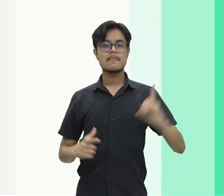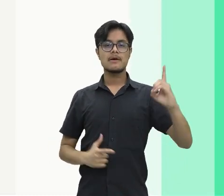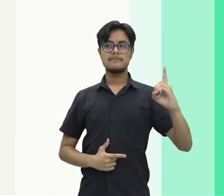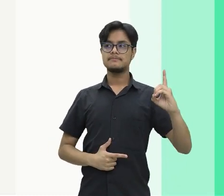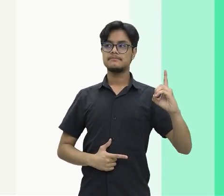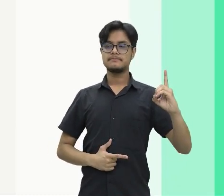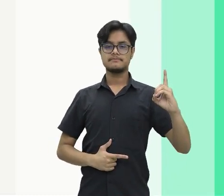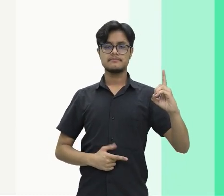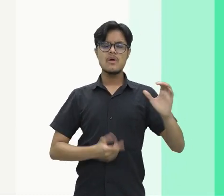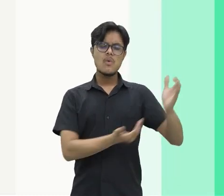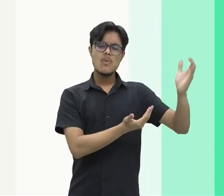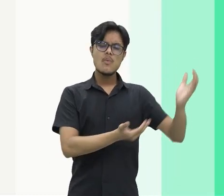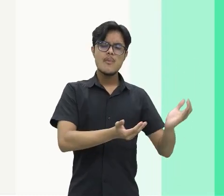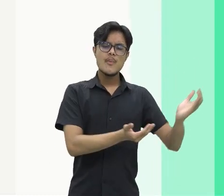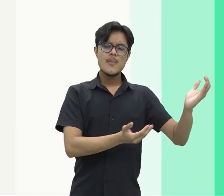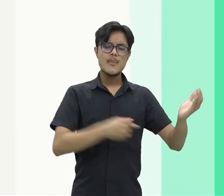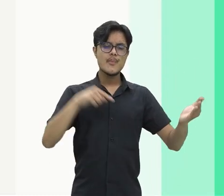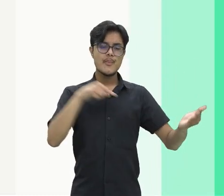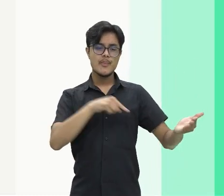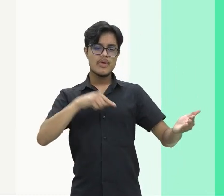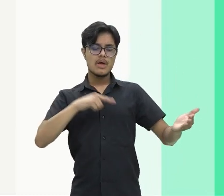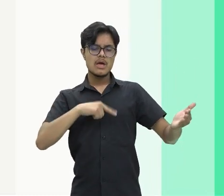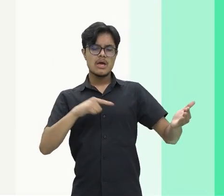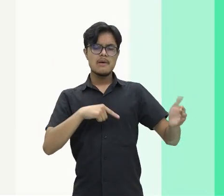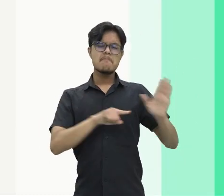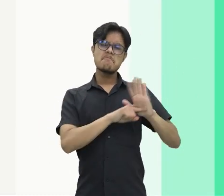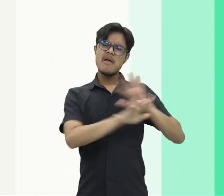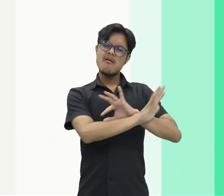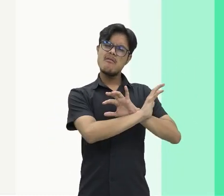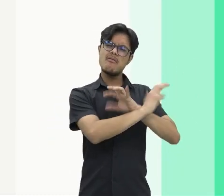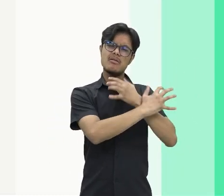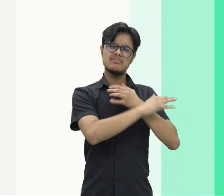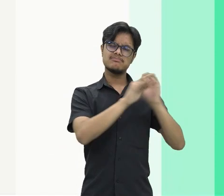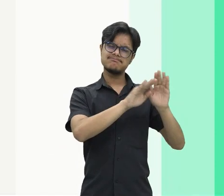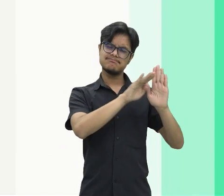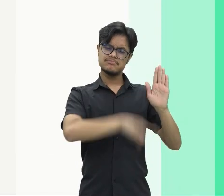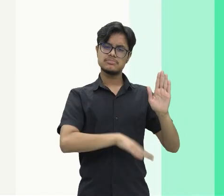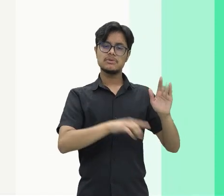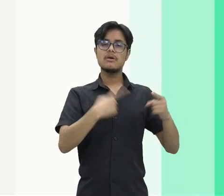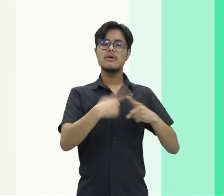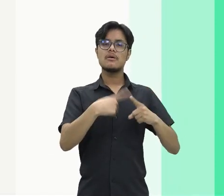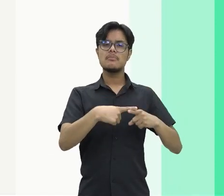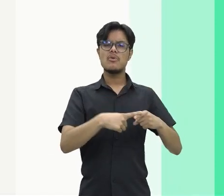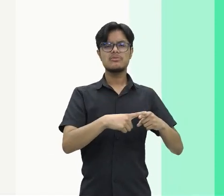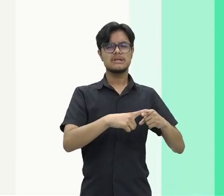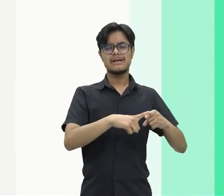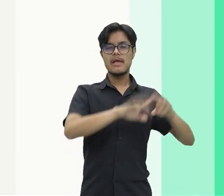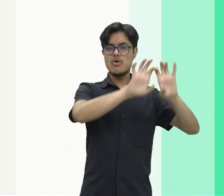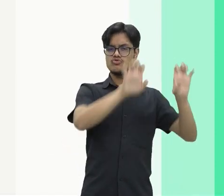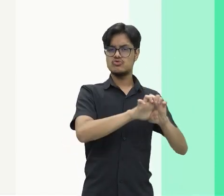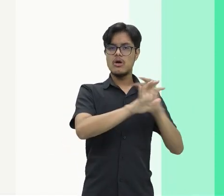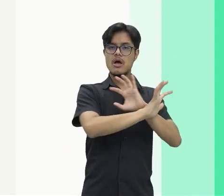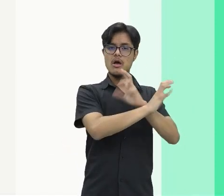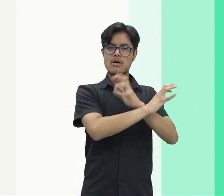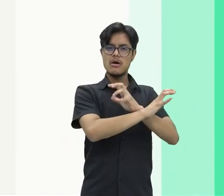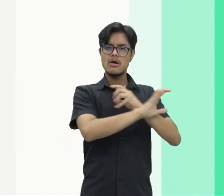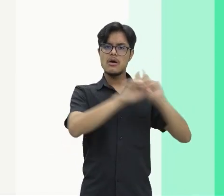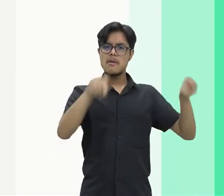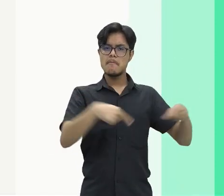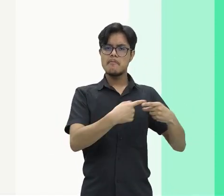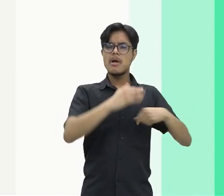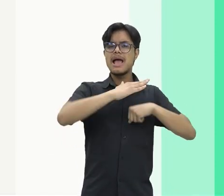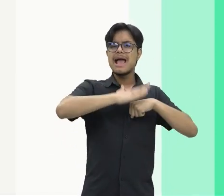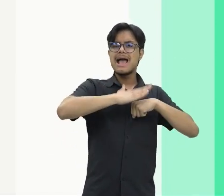uma criança, existe um número menor de ossos, pois nessa fase, essas estruturas são constituídas por